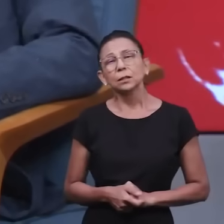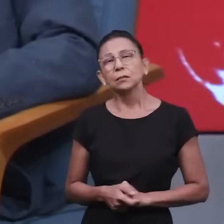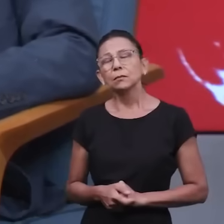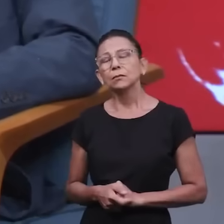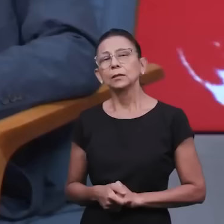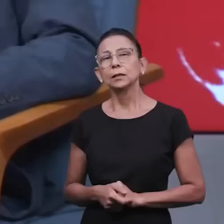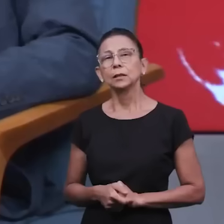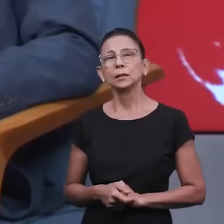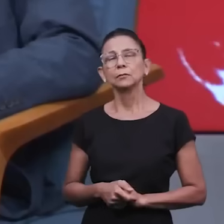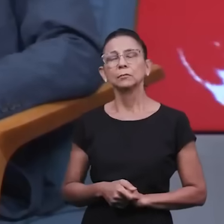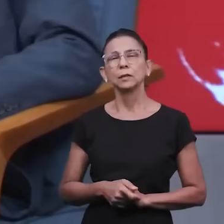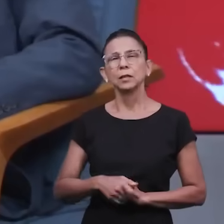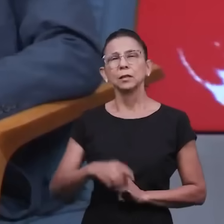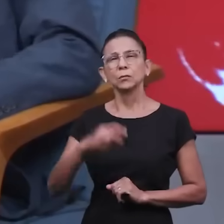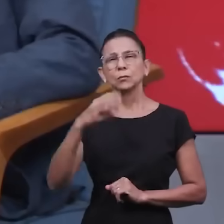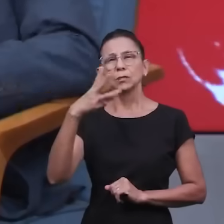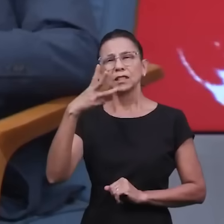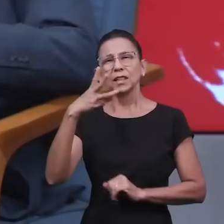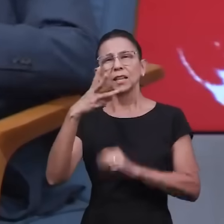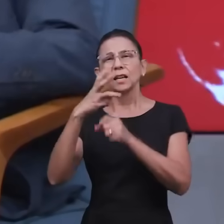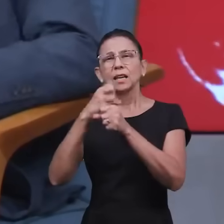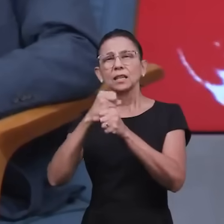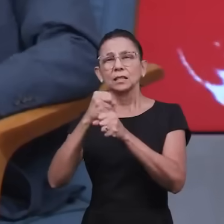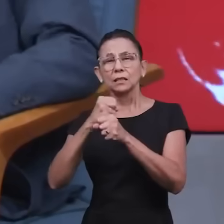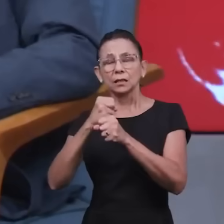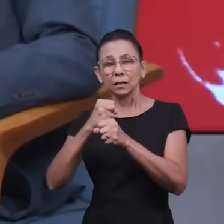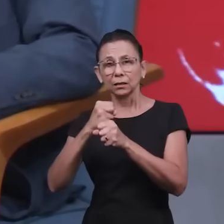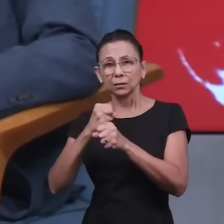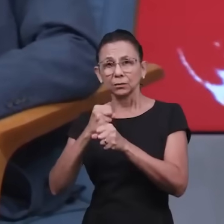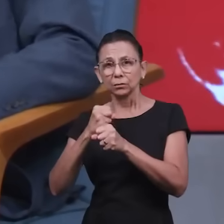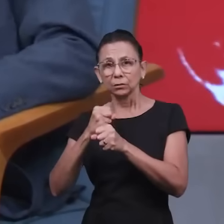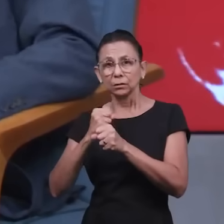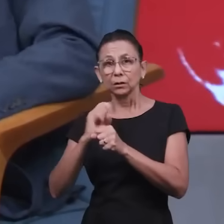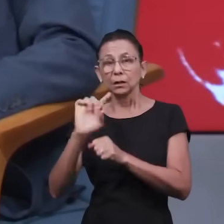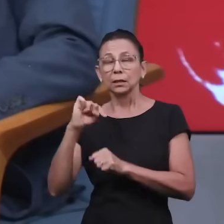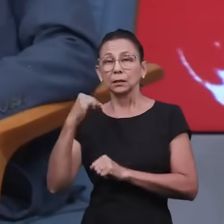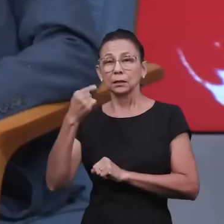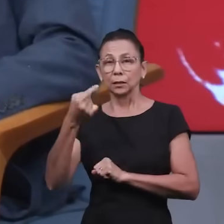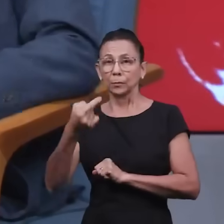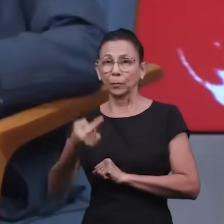ou menos, 3 anos depois, a igreja vivendo numa grande